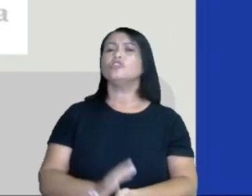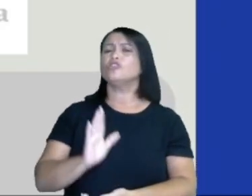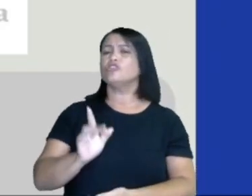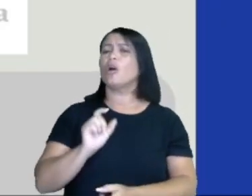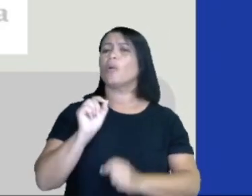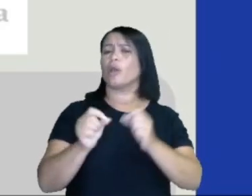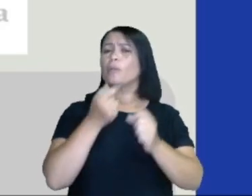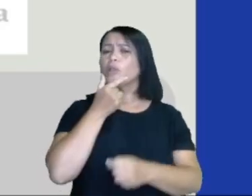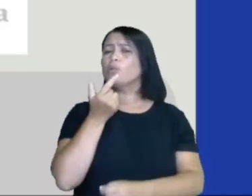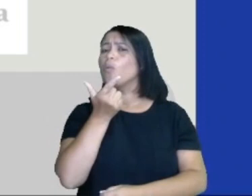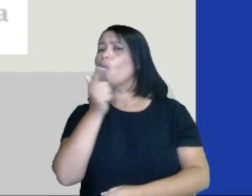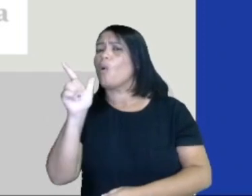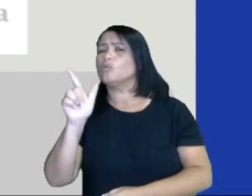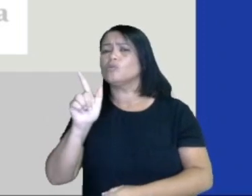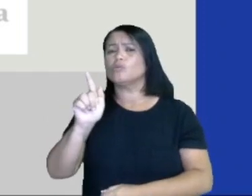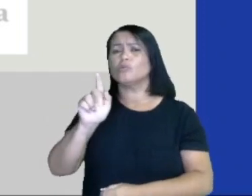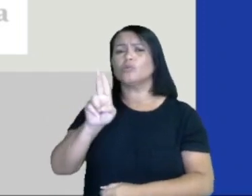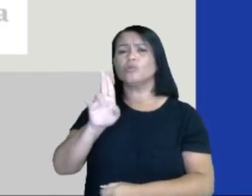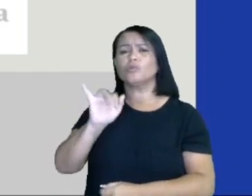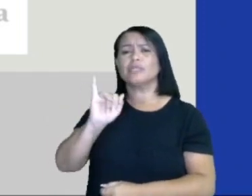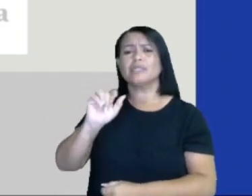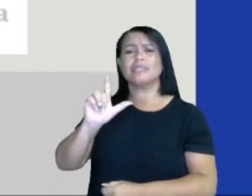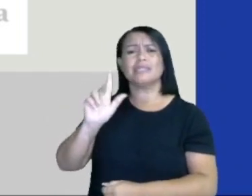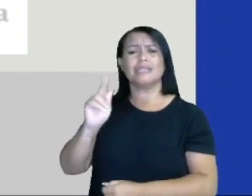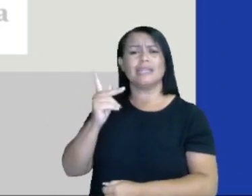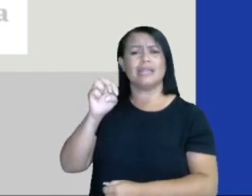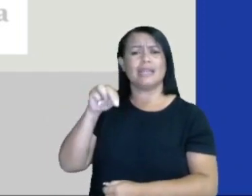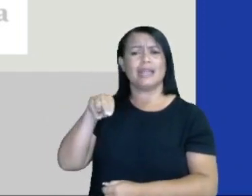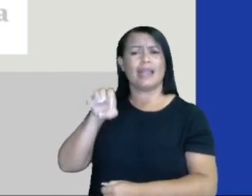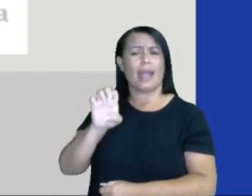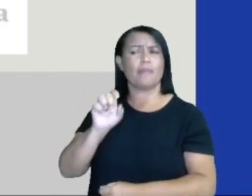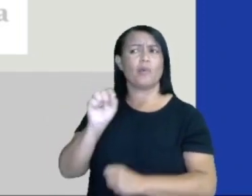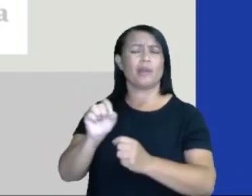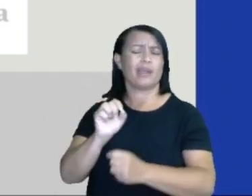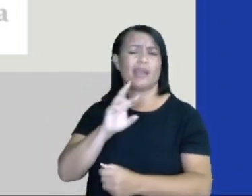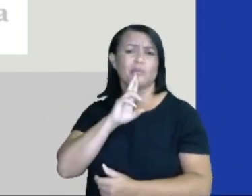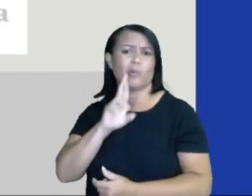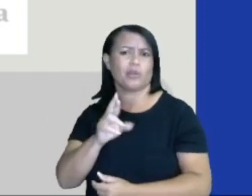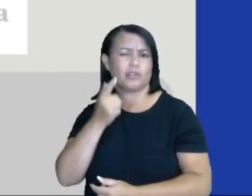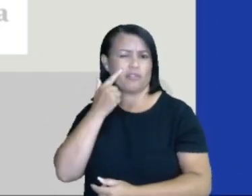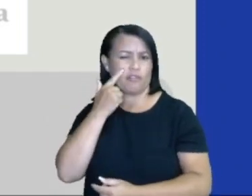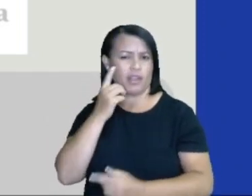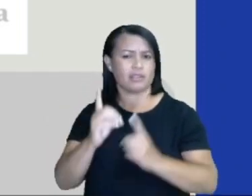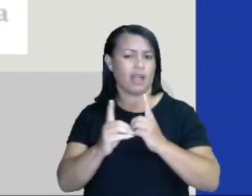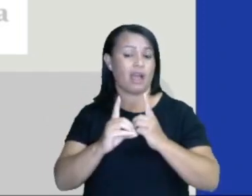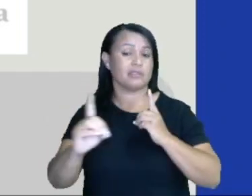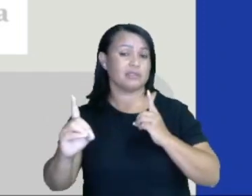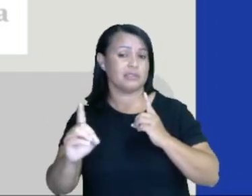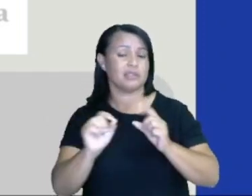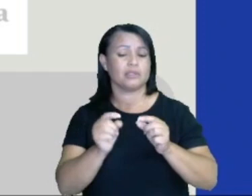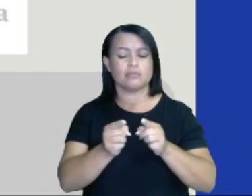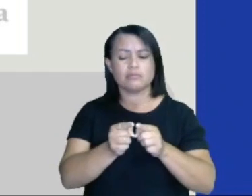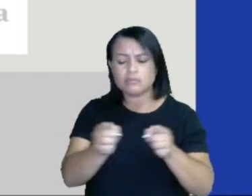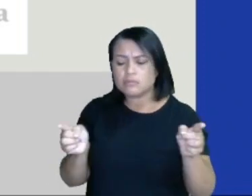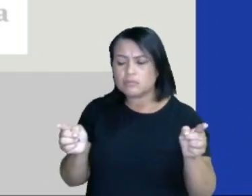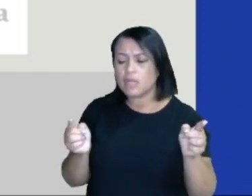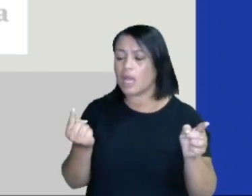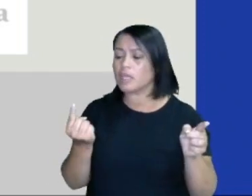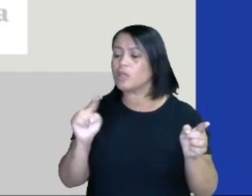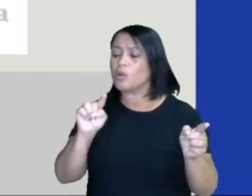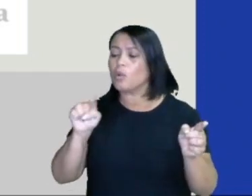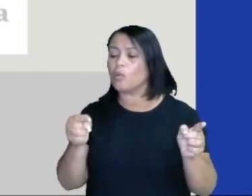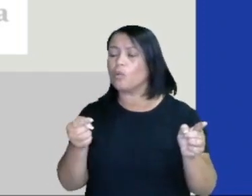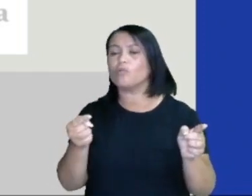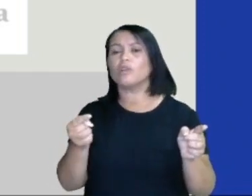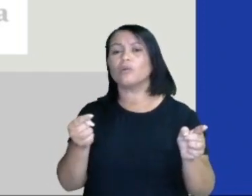Já Guilherme, veja o resultado de Guilherme. Qual foi a distância dele? Entre